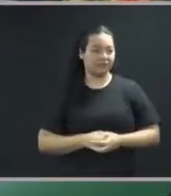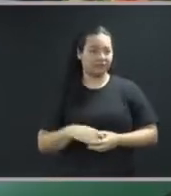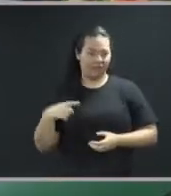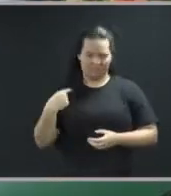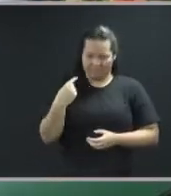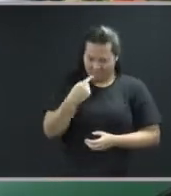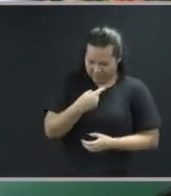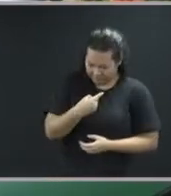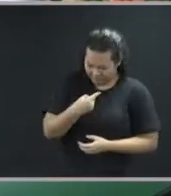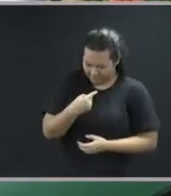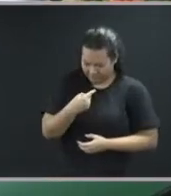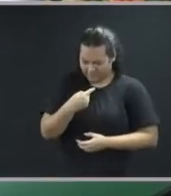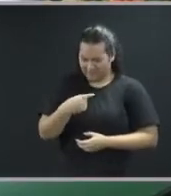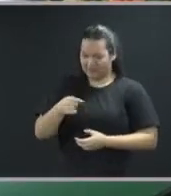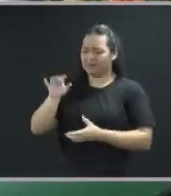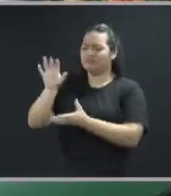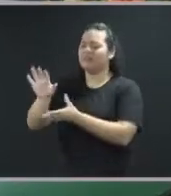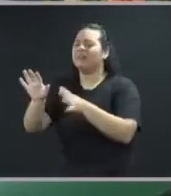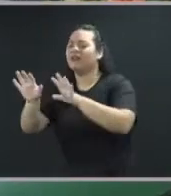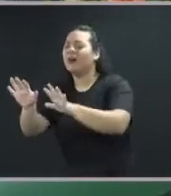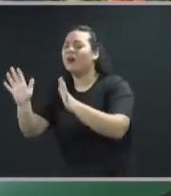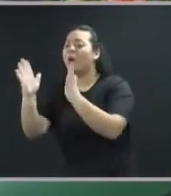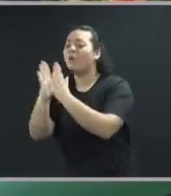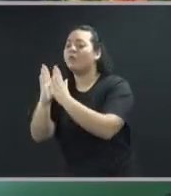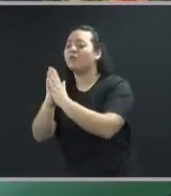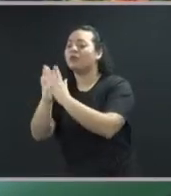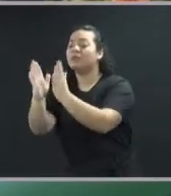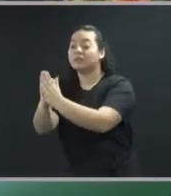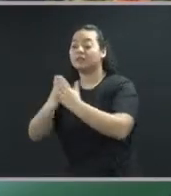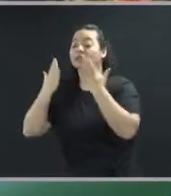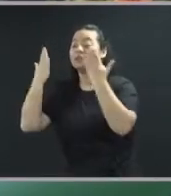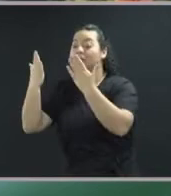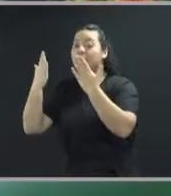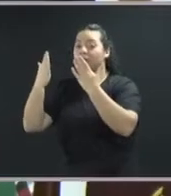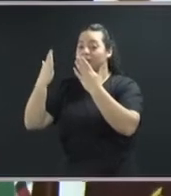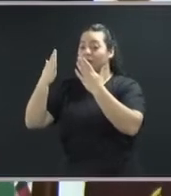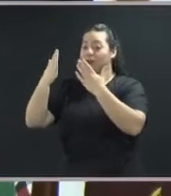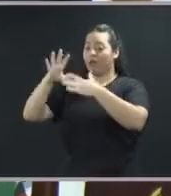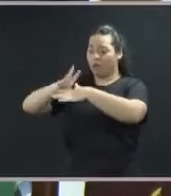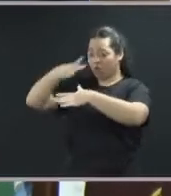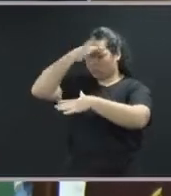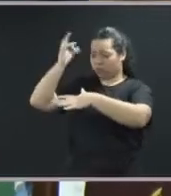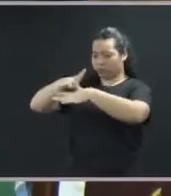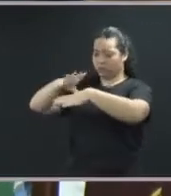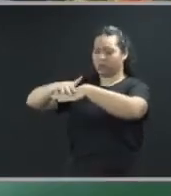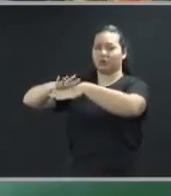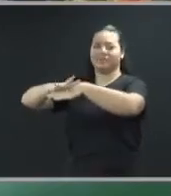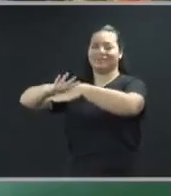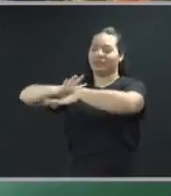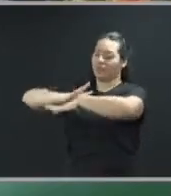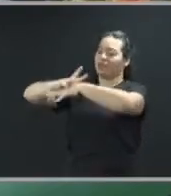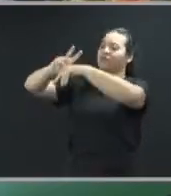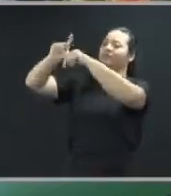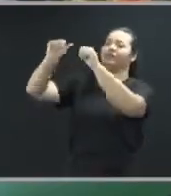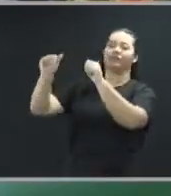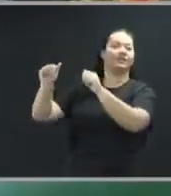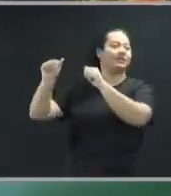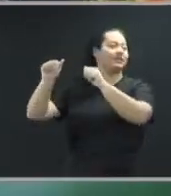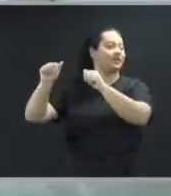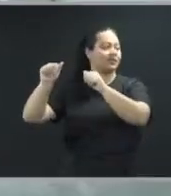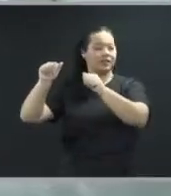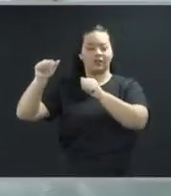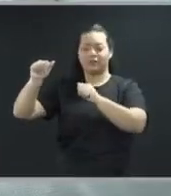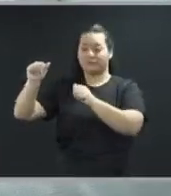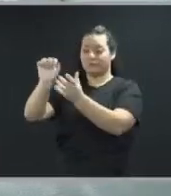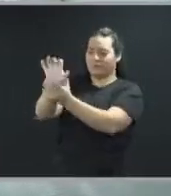diz, vocês vão colocar a mão sobre o doente e o doente vai ser curado. Põe a sua mão, meu irmão, põe a mão